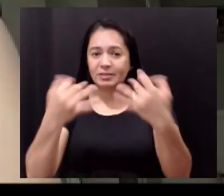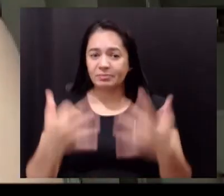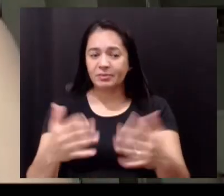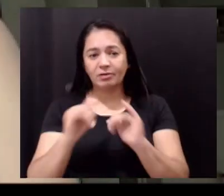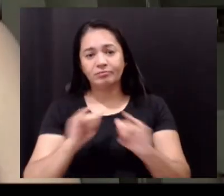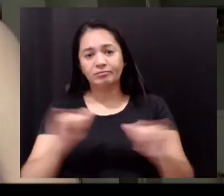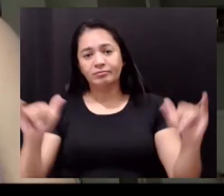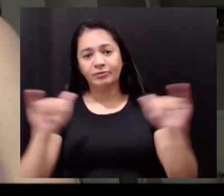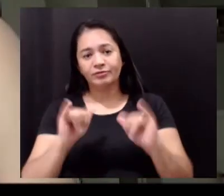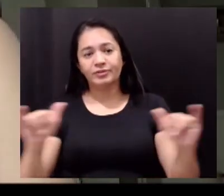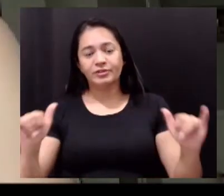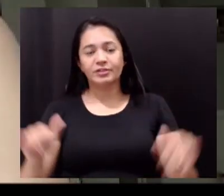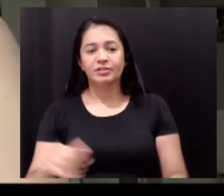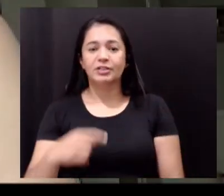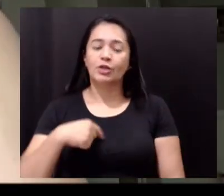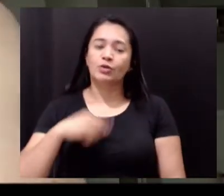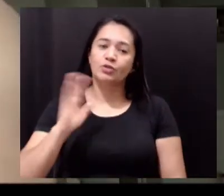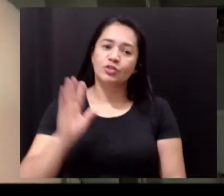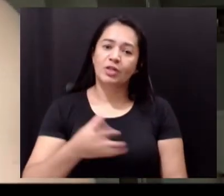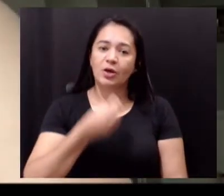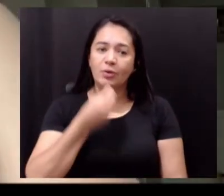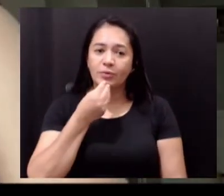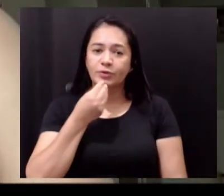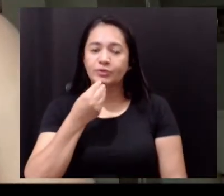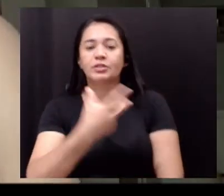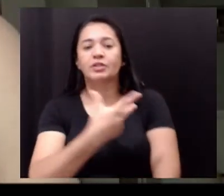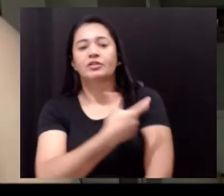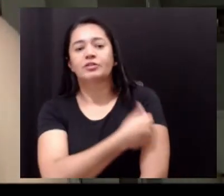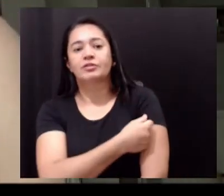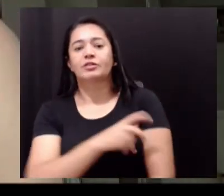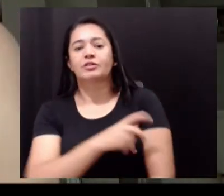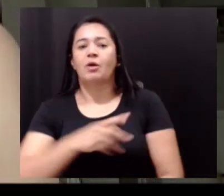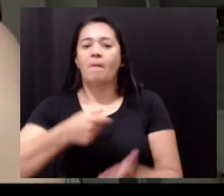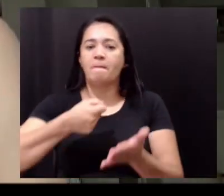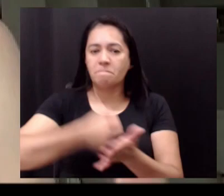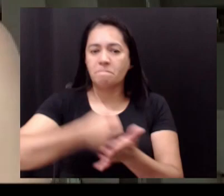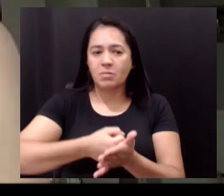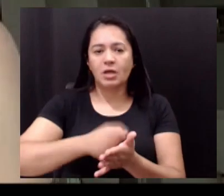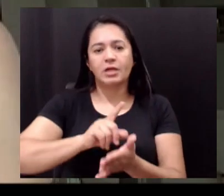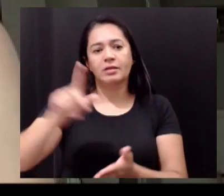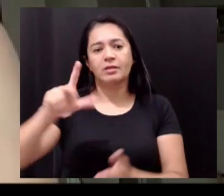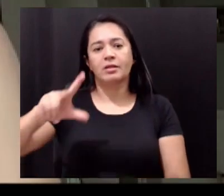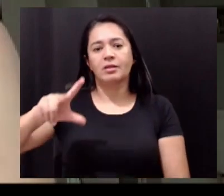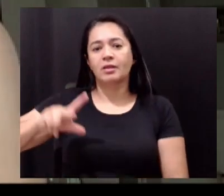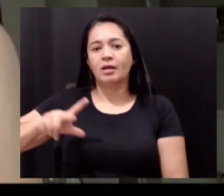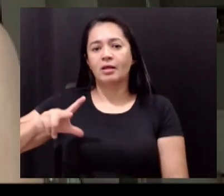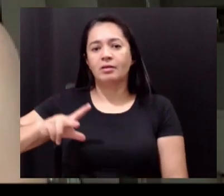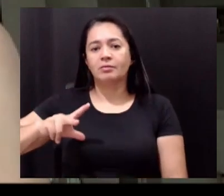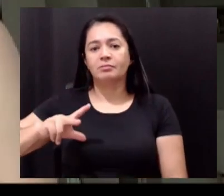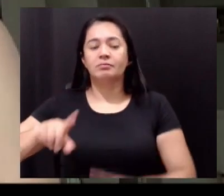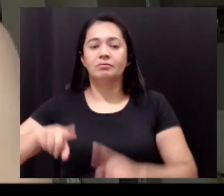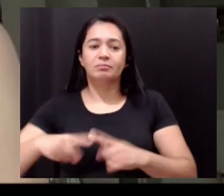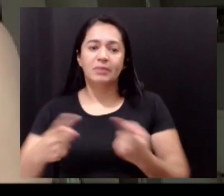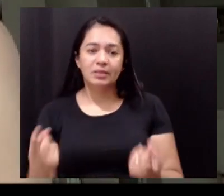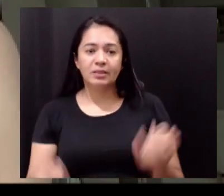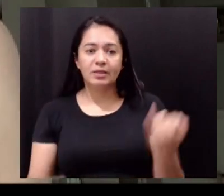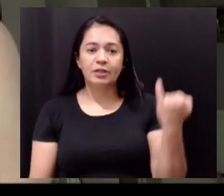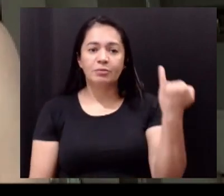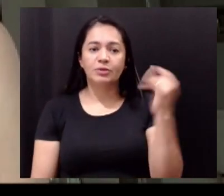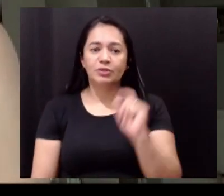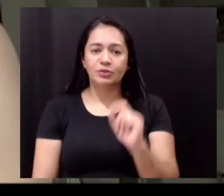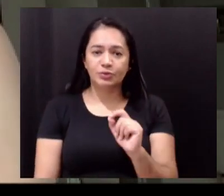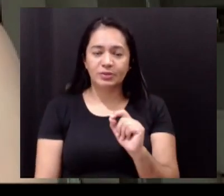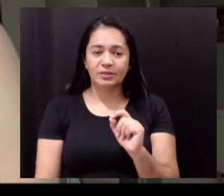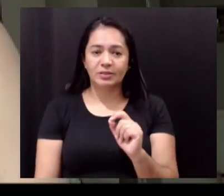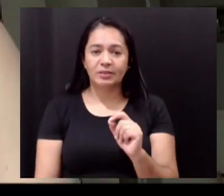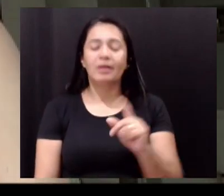tive a oportunidade de me vacinar, fiz o pagamento lá na rede privada, mas é importante a gente lembrar que isso existe,